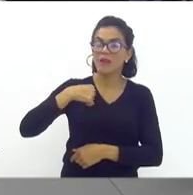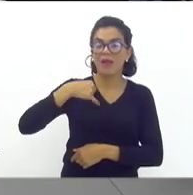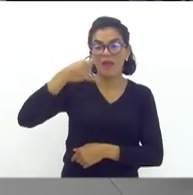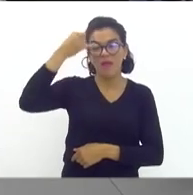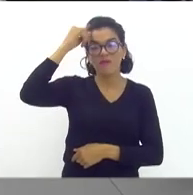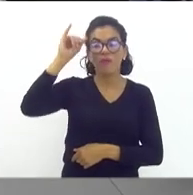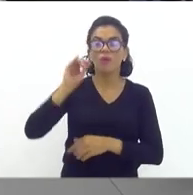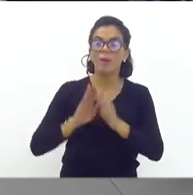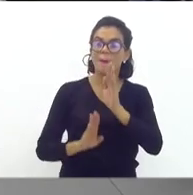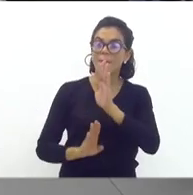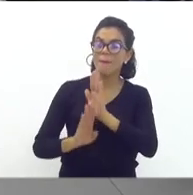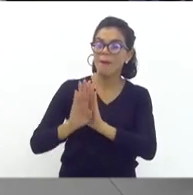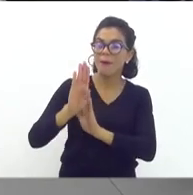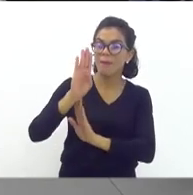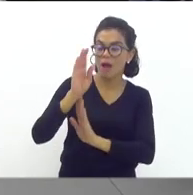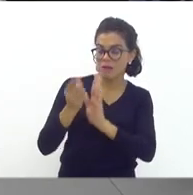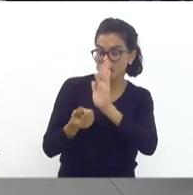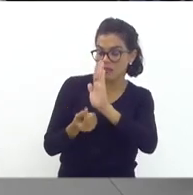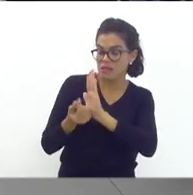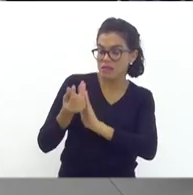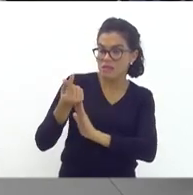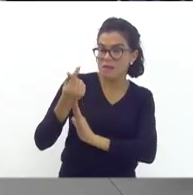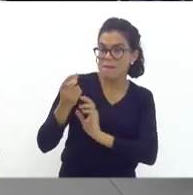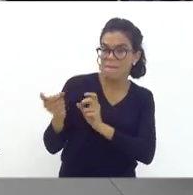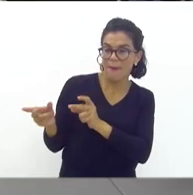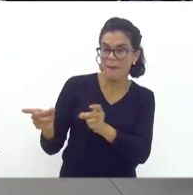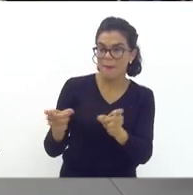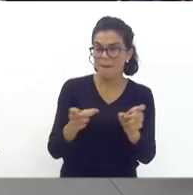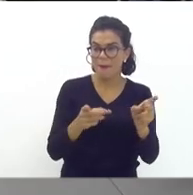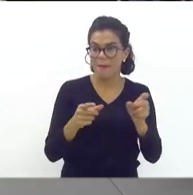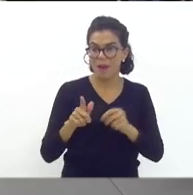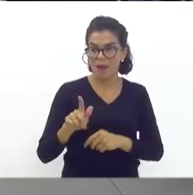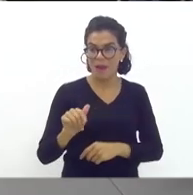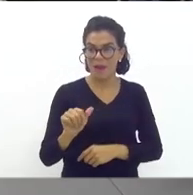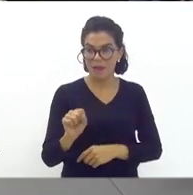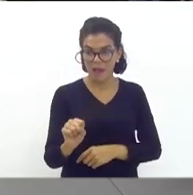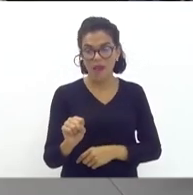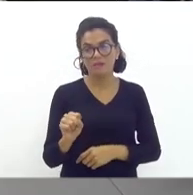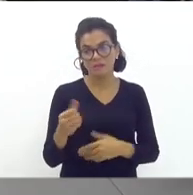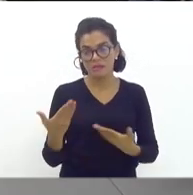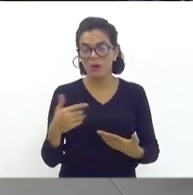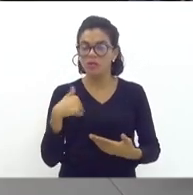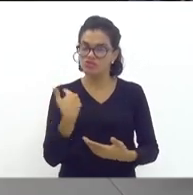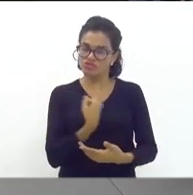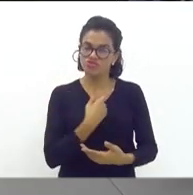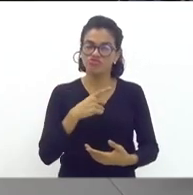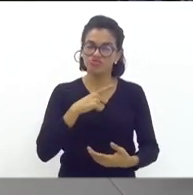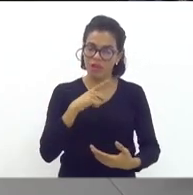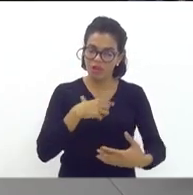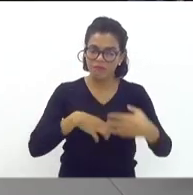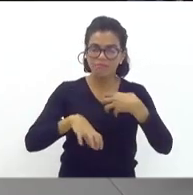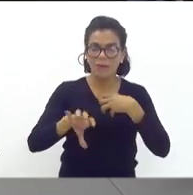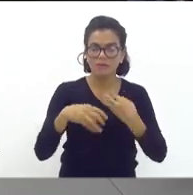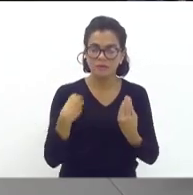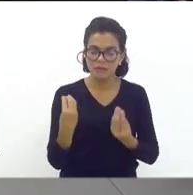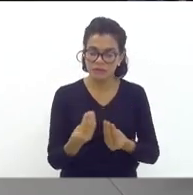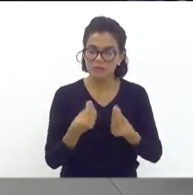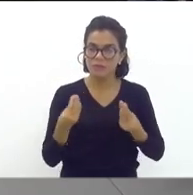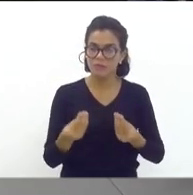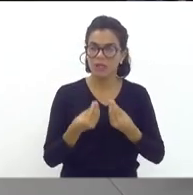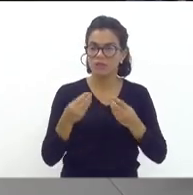excessivo das tarifas do gás então a gente ela é sensível a essa questão da modicidade tarifária tá